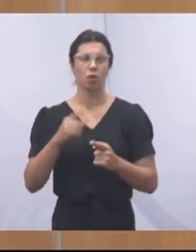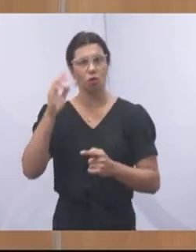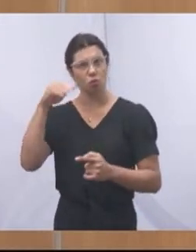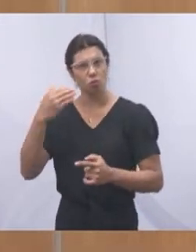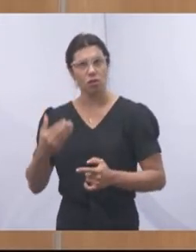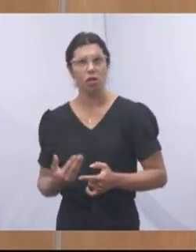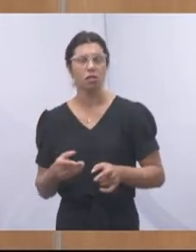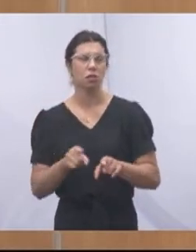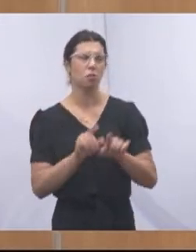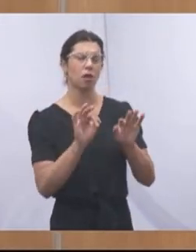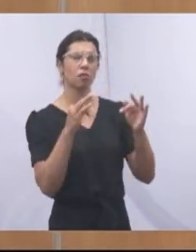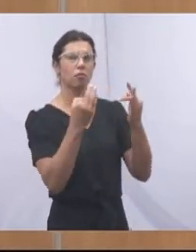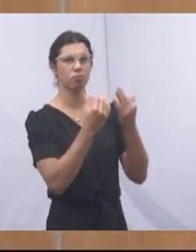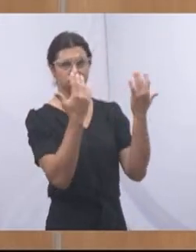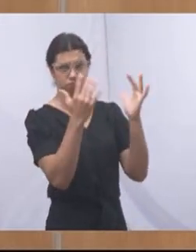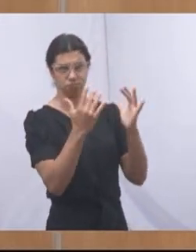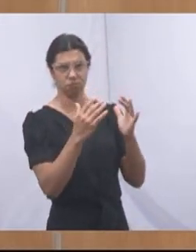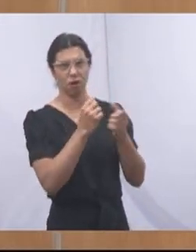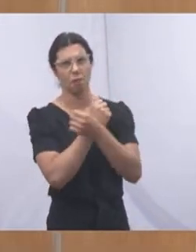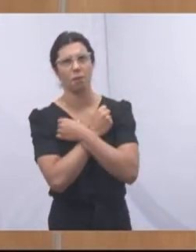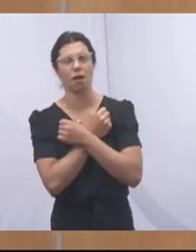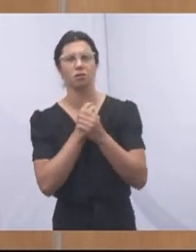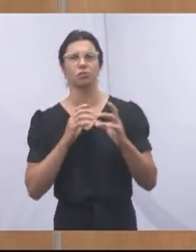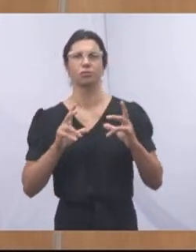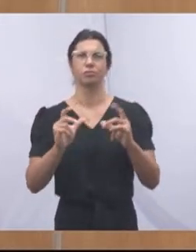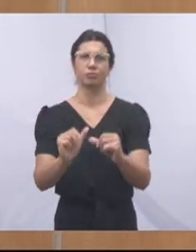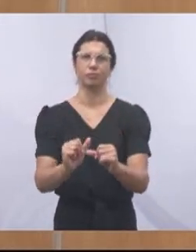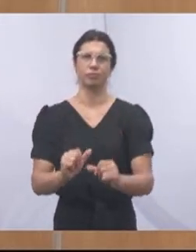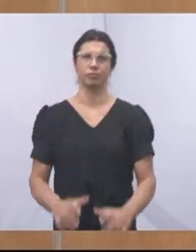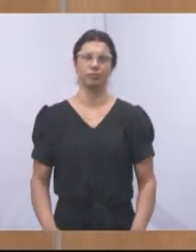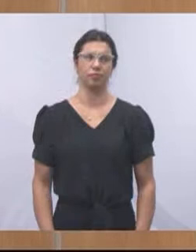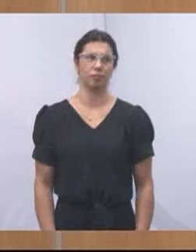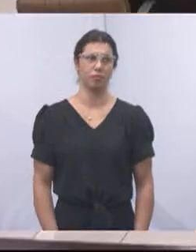que recebe essa homenagem. Forte abraço a todos.